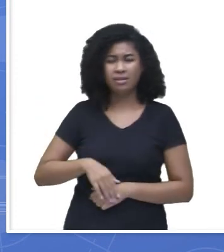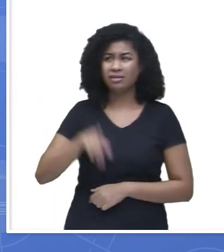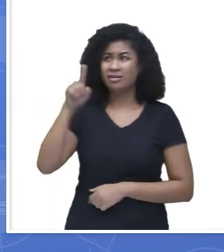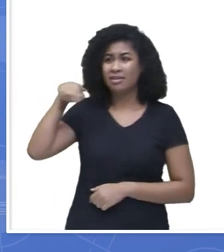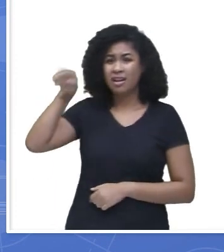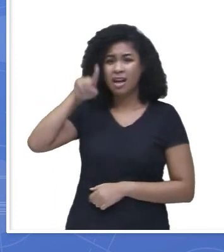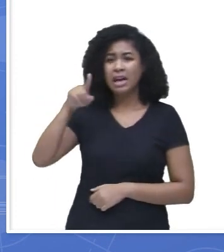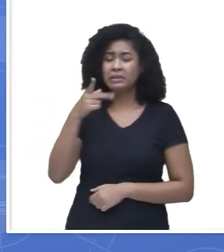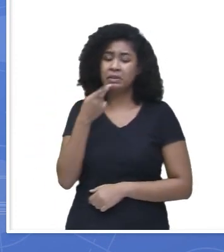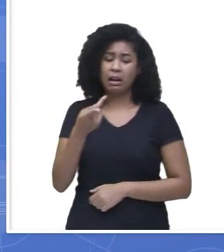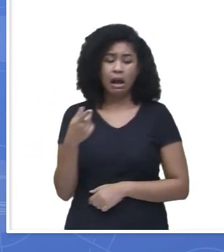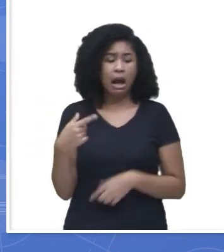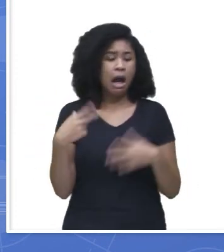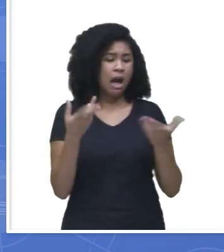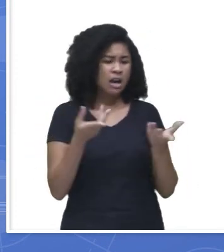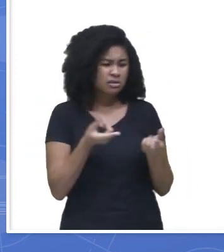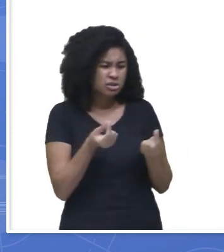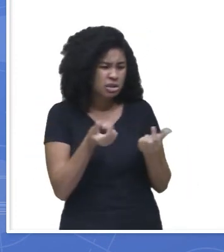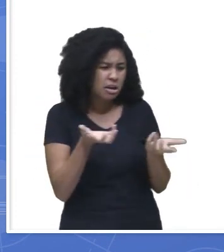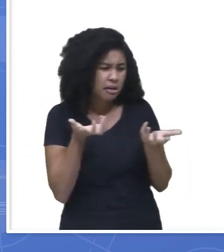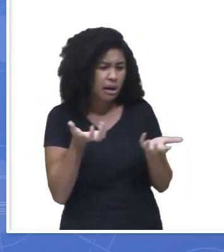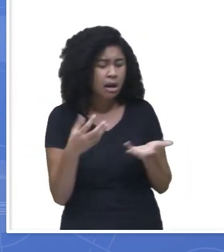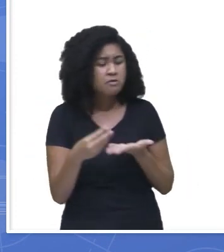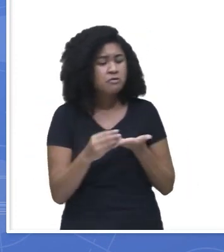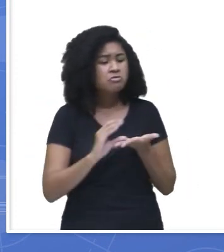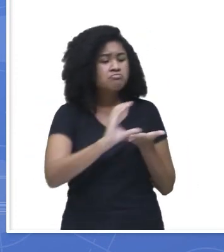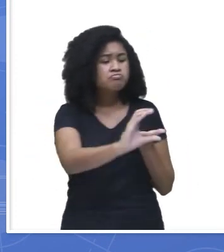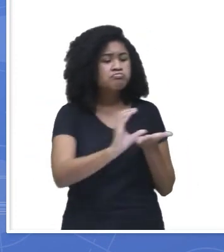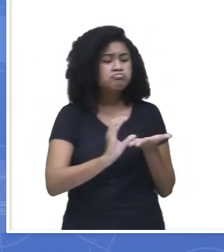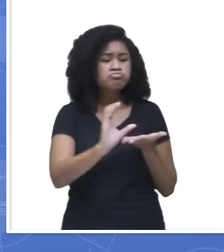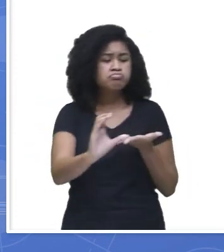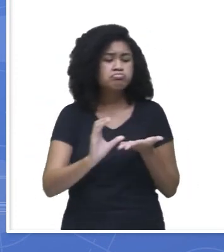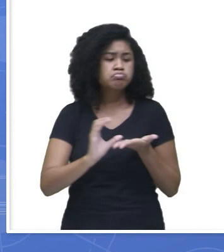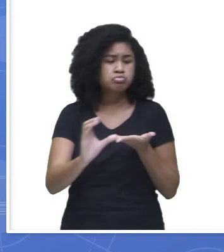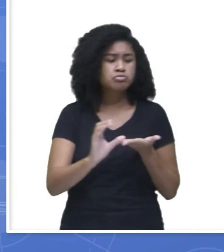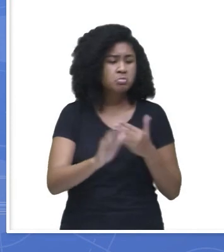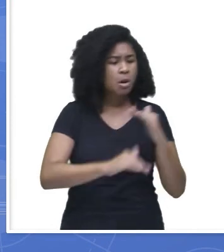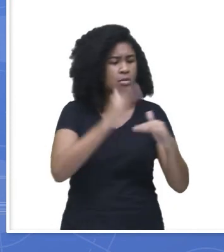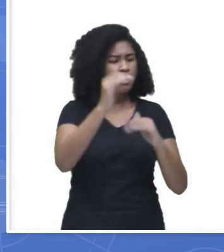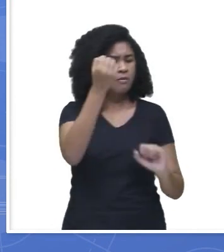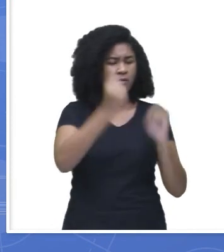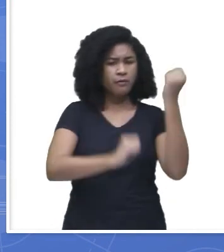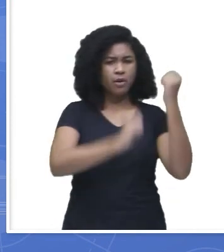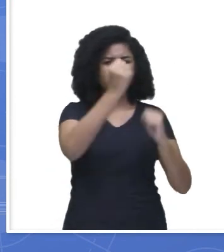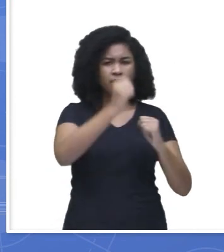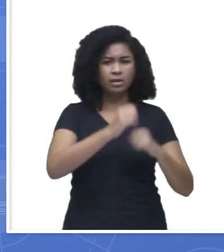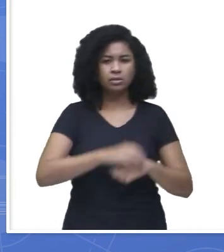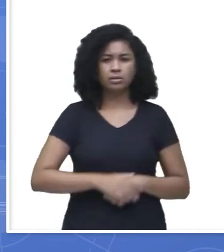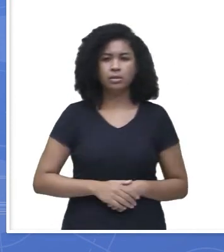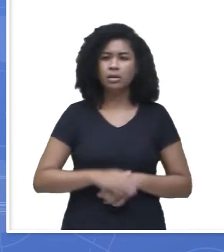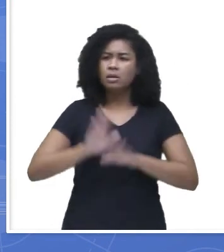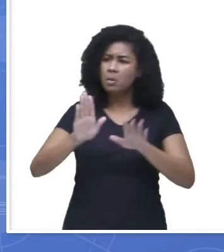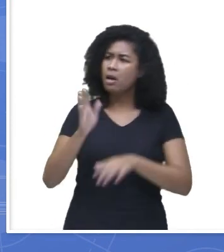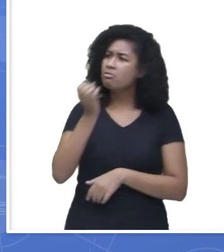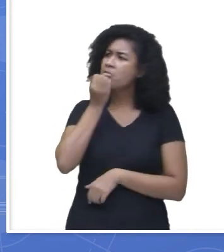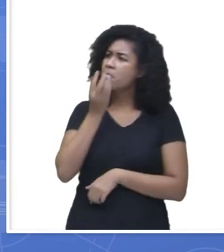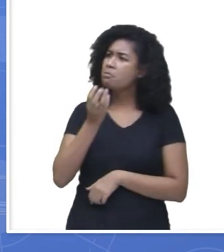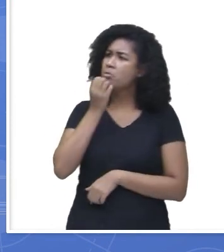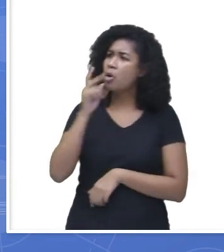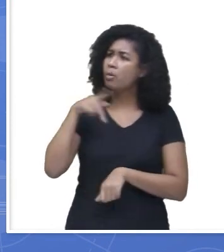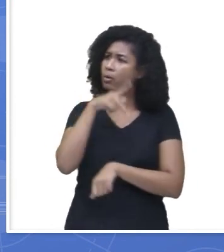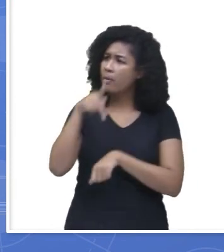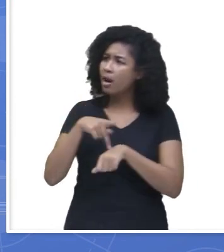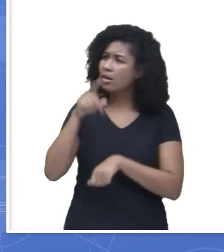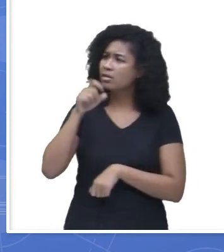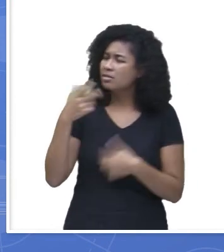dizer, pegue, vamos lá investir na indústria aqui no nosso país. Professora, mas não seria bom para o país? Seria bom